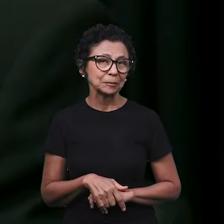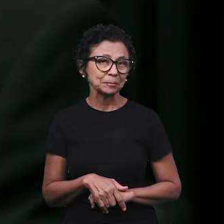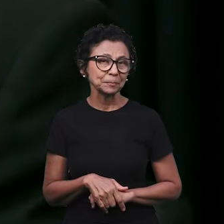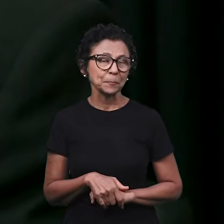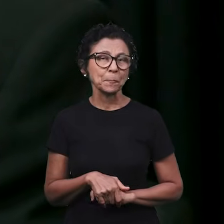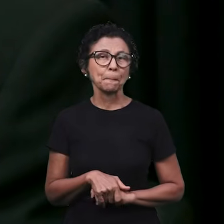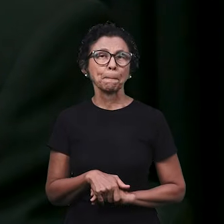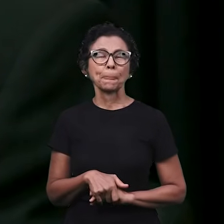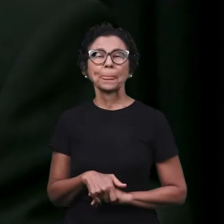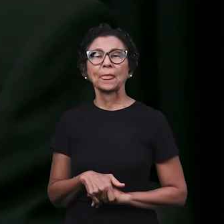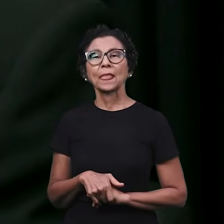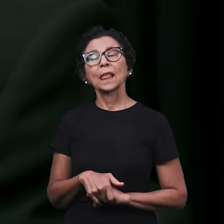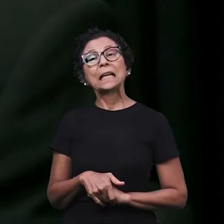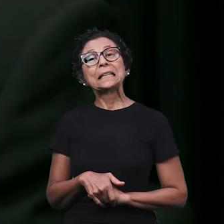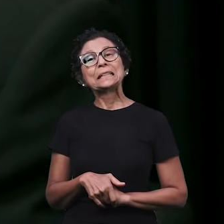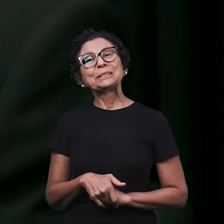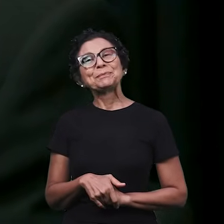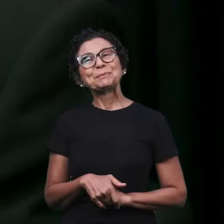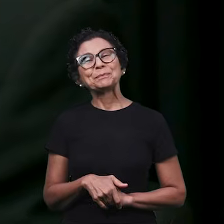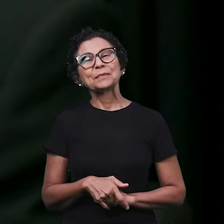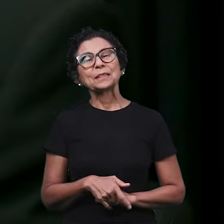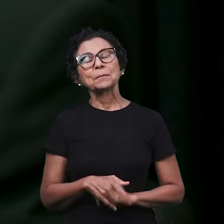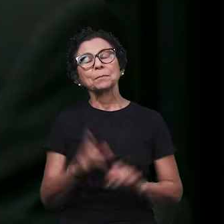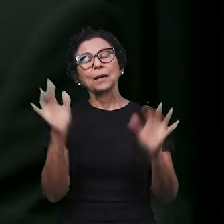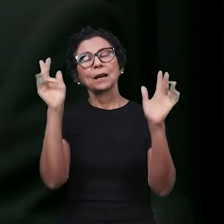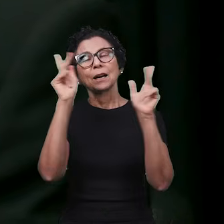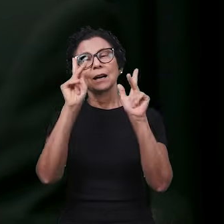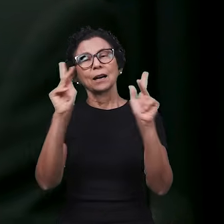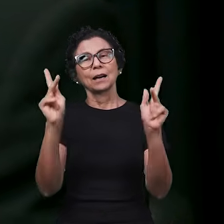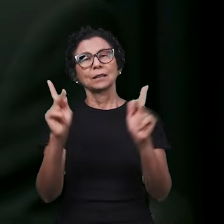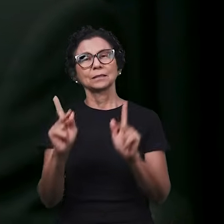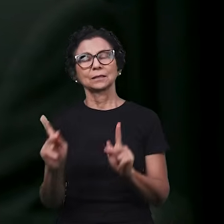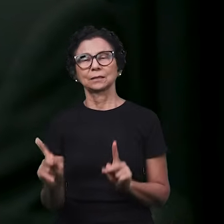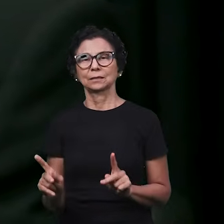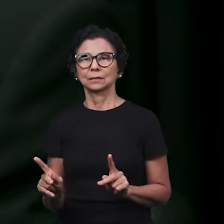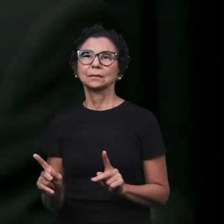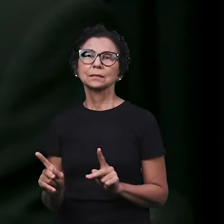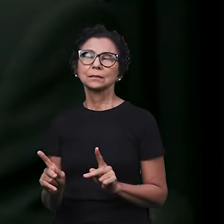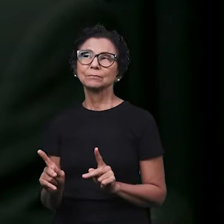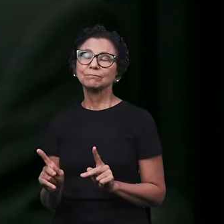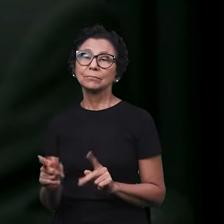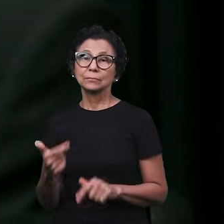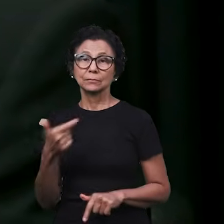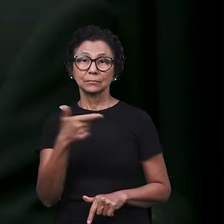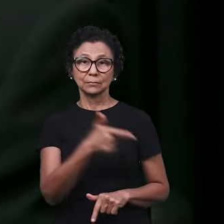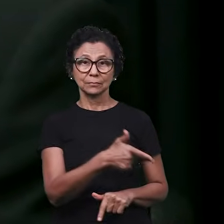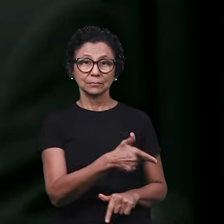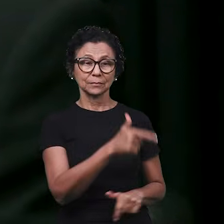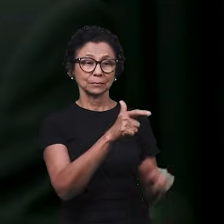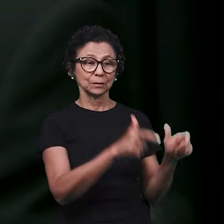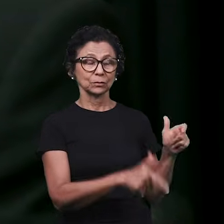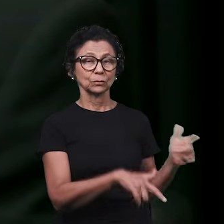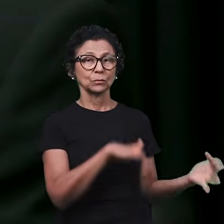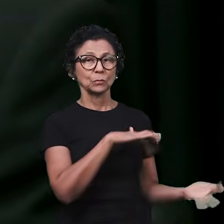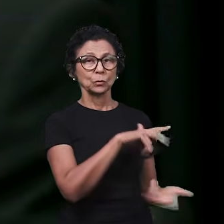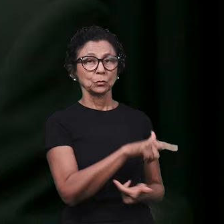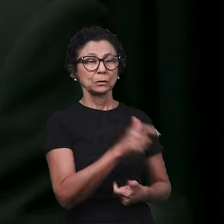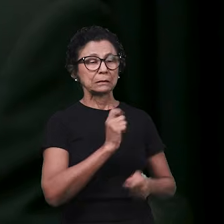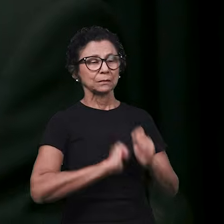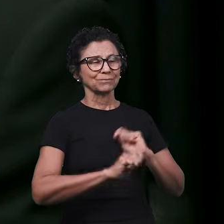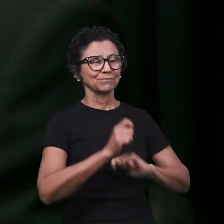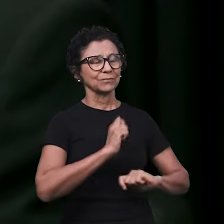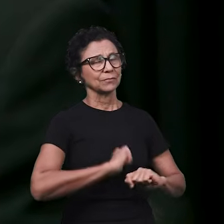por último, te dê a paz. Coisa boa é ter paz. Glória a né, Deus. Num mundo aflito,